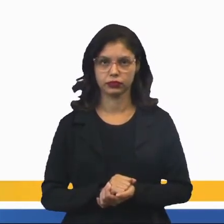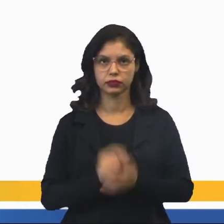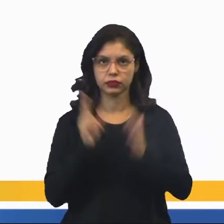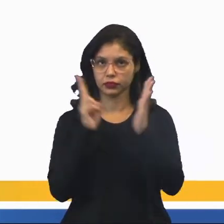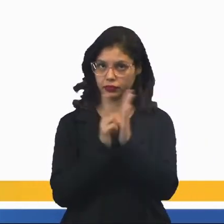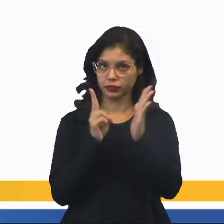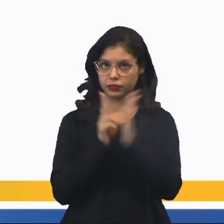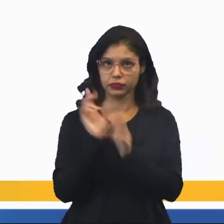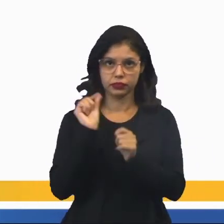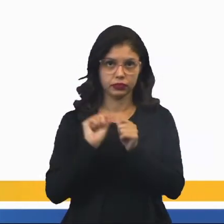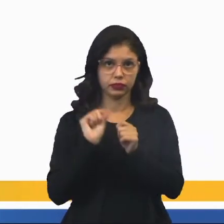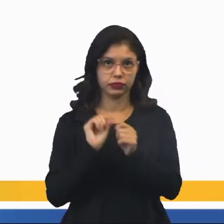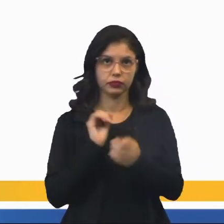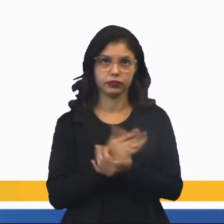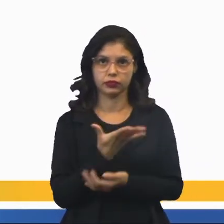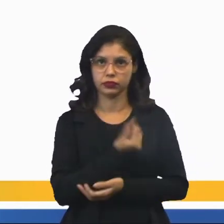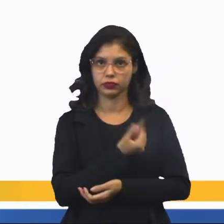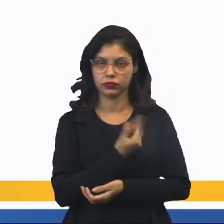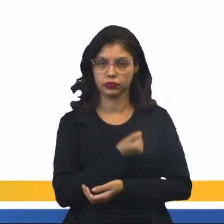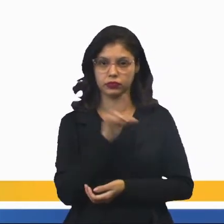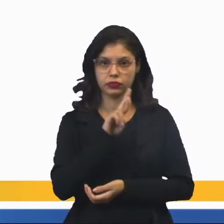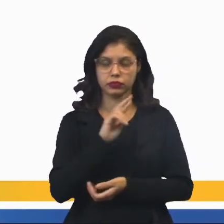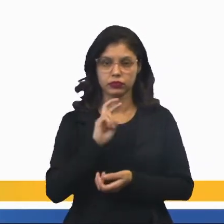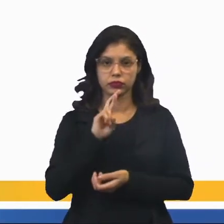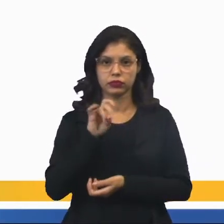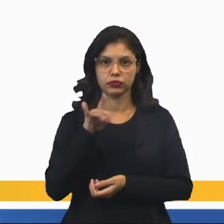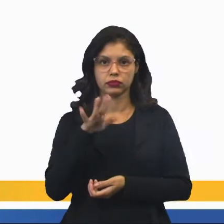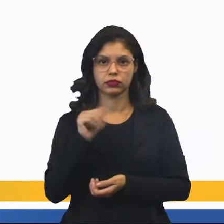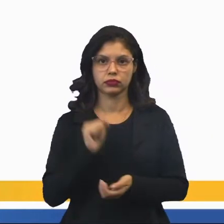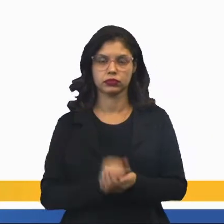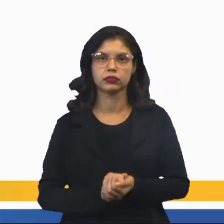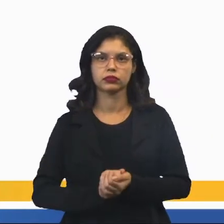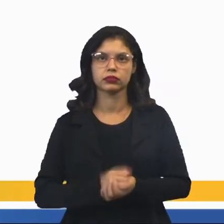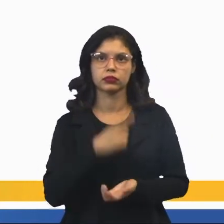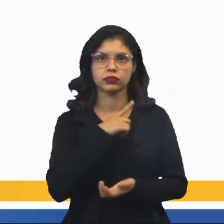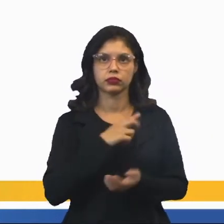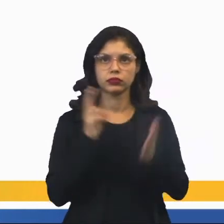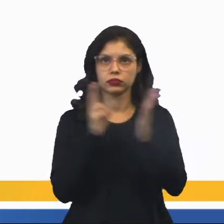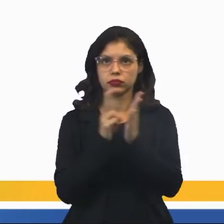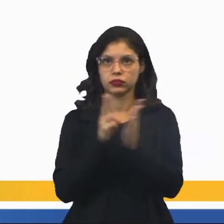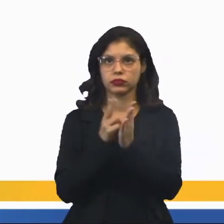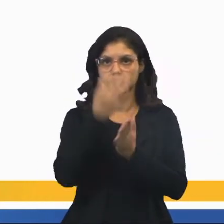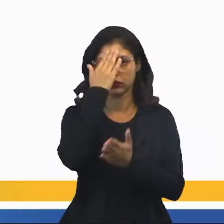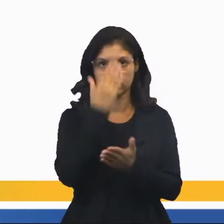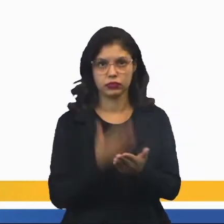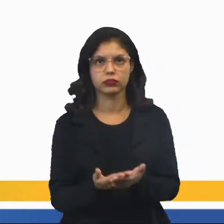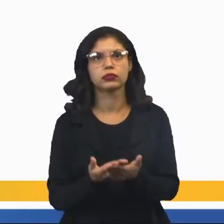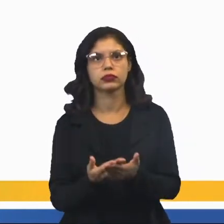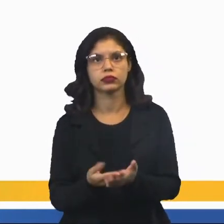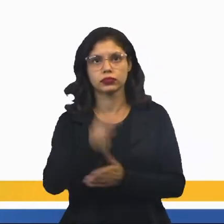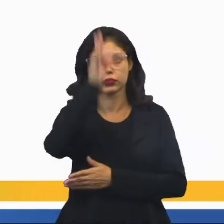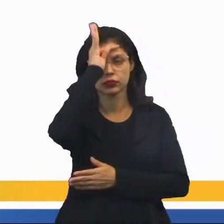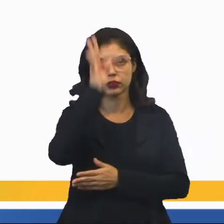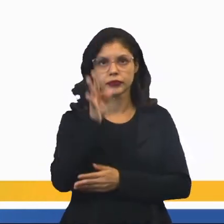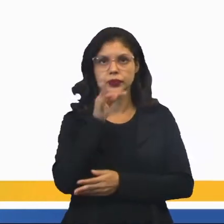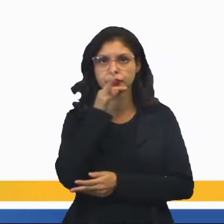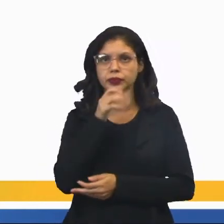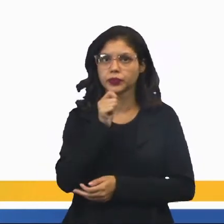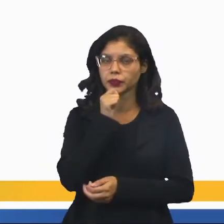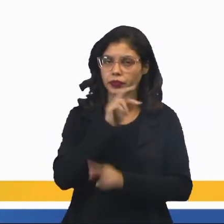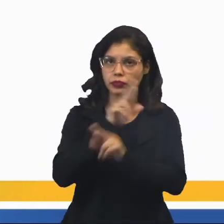Os índios realizam inúmeros rituais. Cada tribo expressa sua crença e tradição,